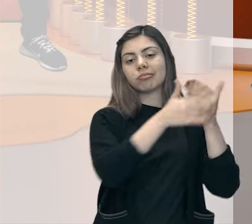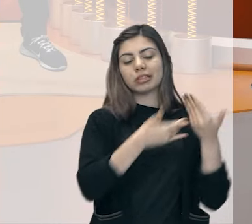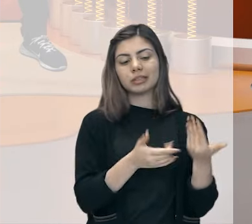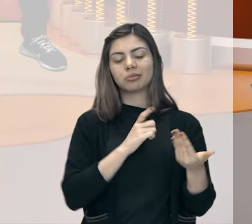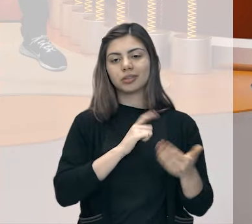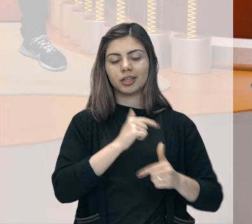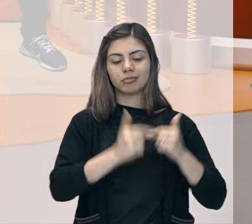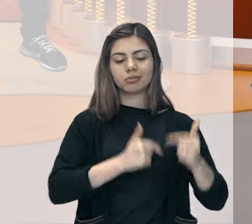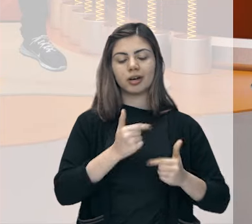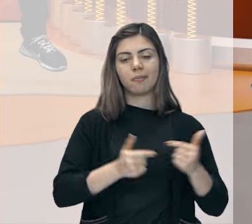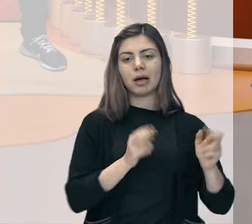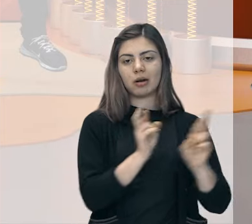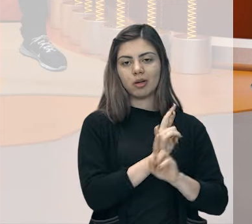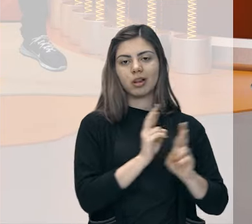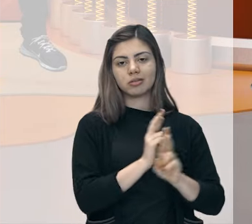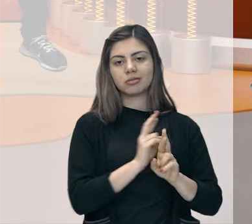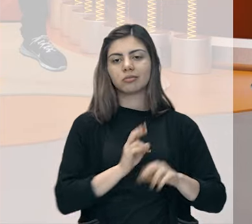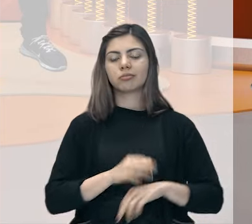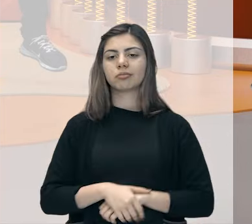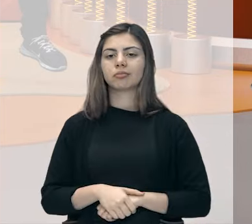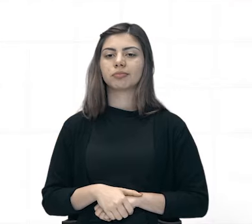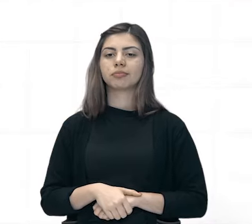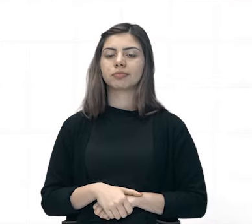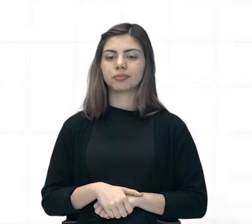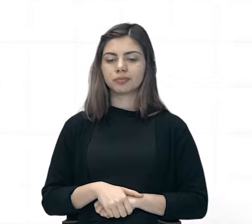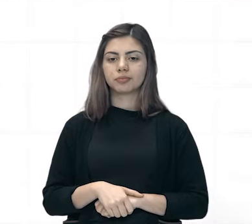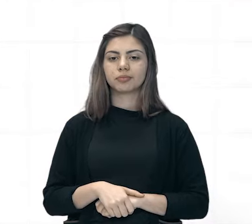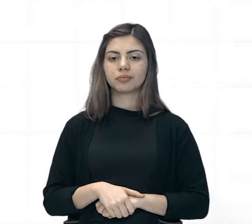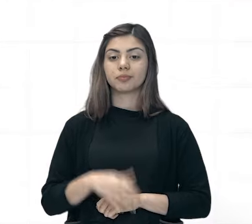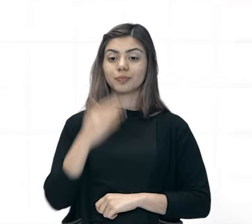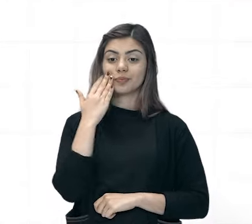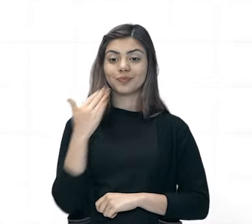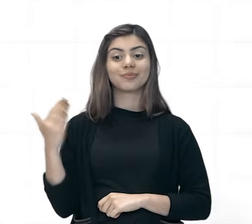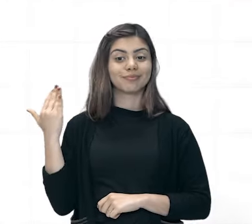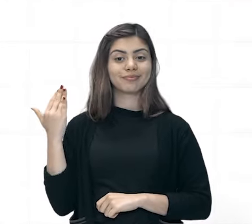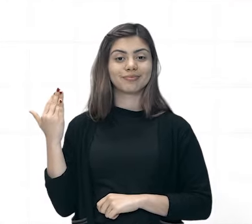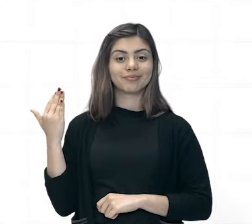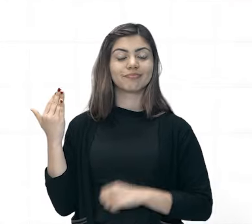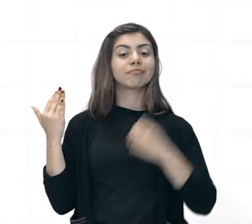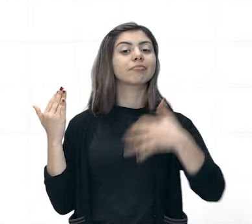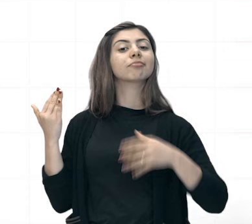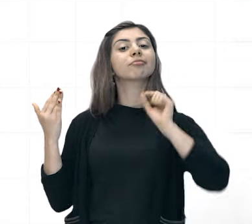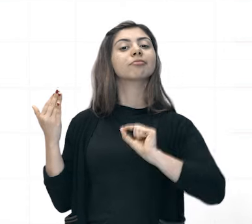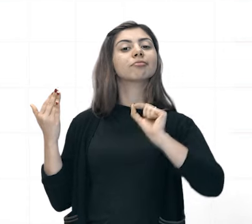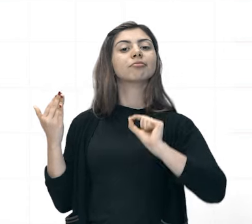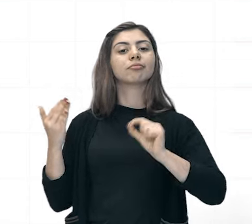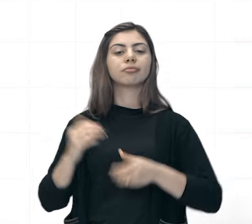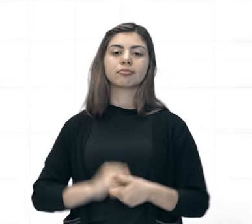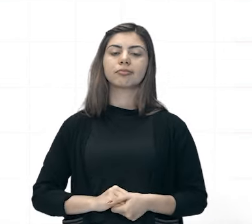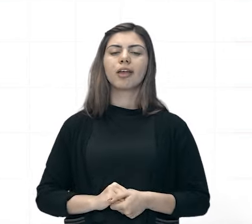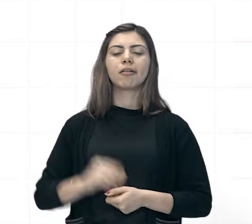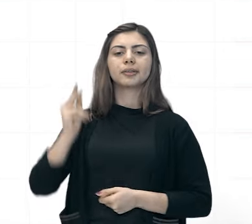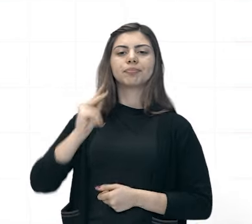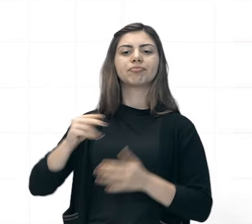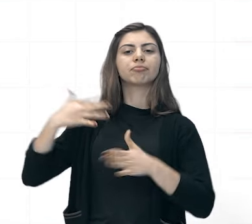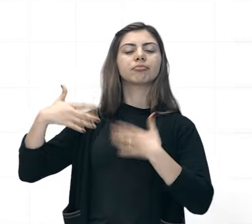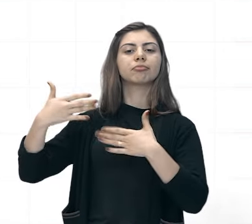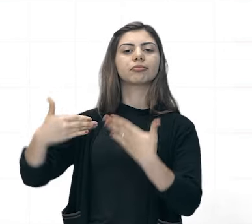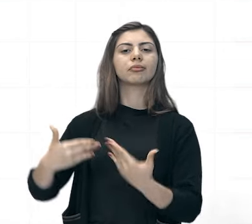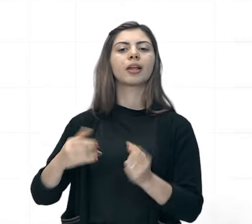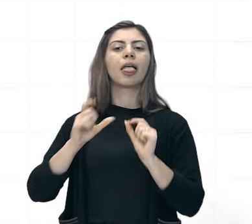estabelecidas ao longo do tempo. Porque dá uma olhada nessa nossa cartelinha que diz o seguinte, ó, ao longo da história,